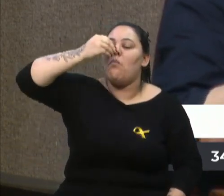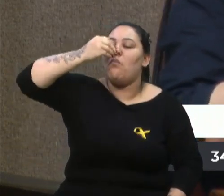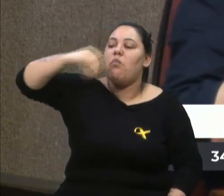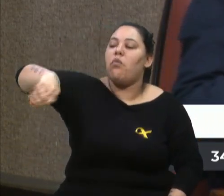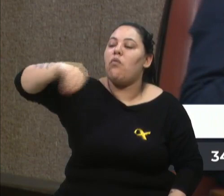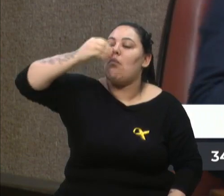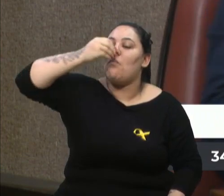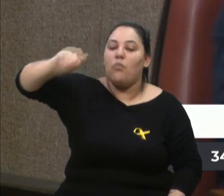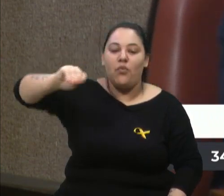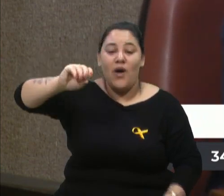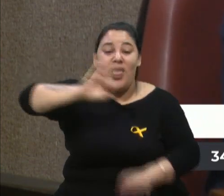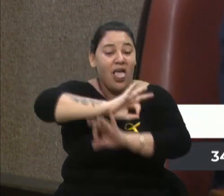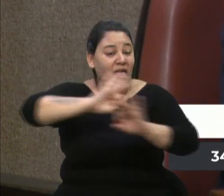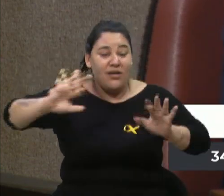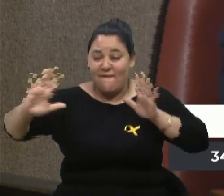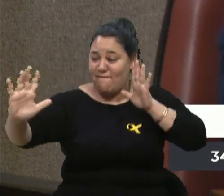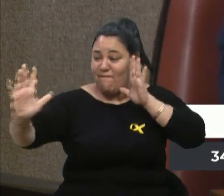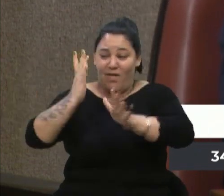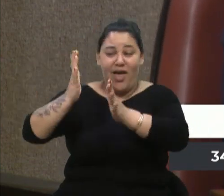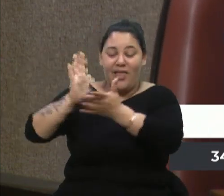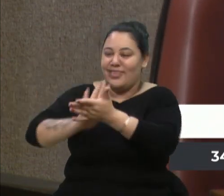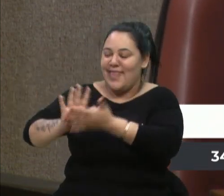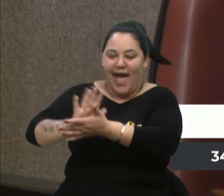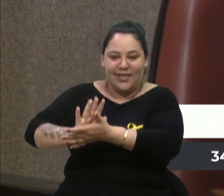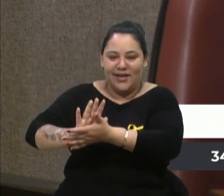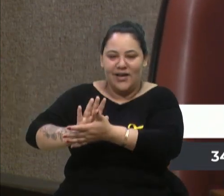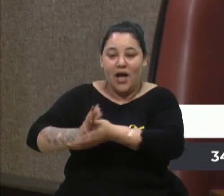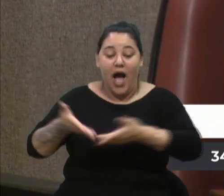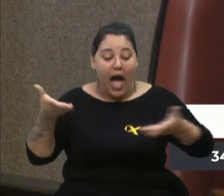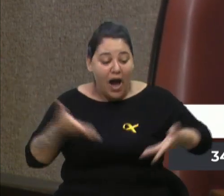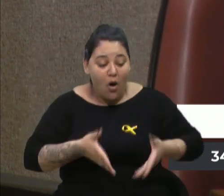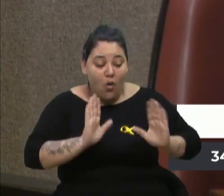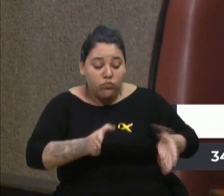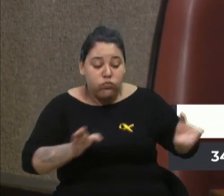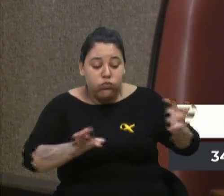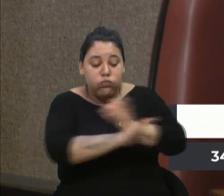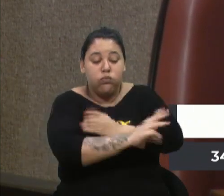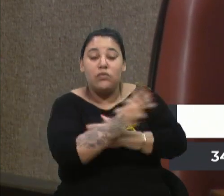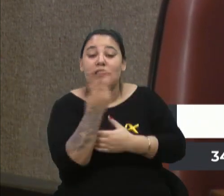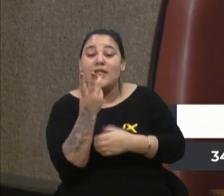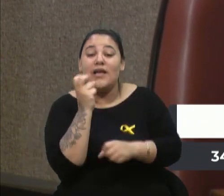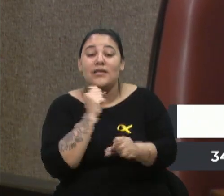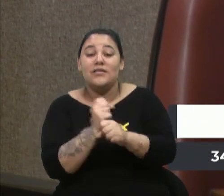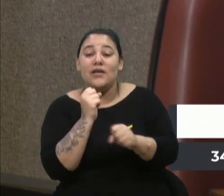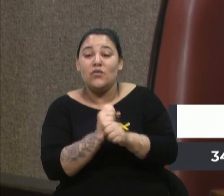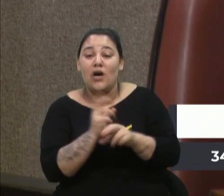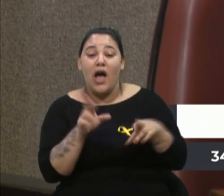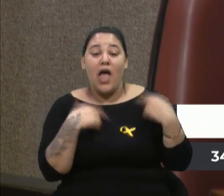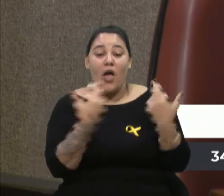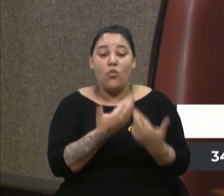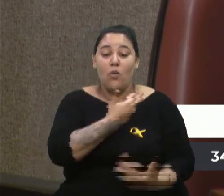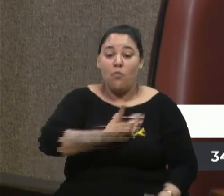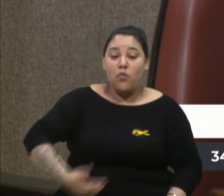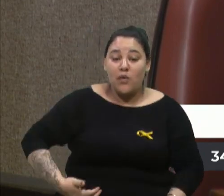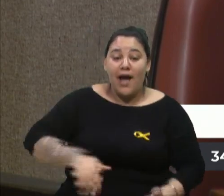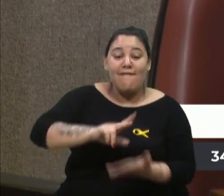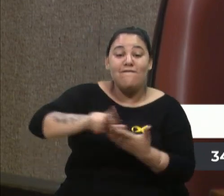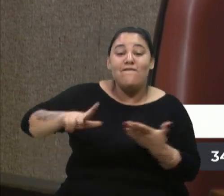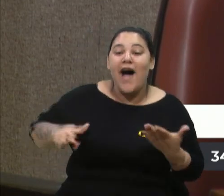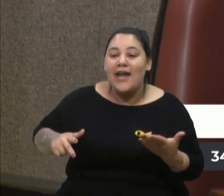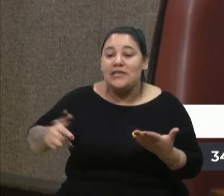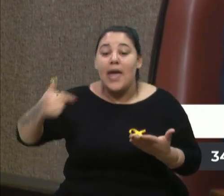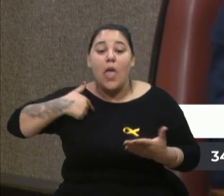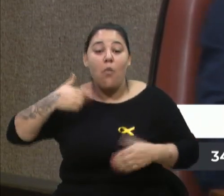3 anos chamando isso, foi audiências públicas e diversas reuniões, eu estava presente